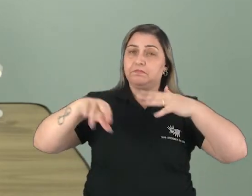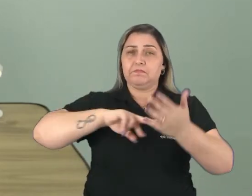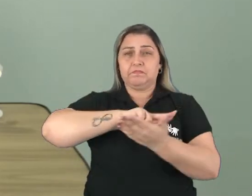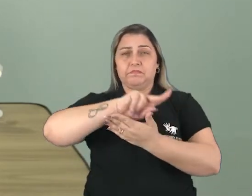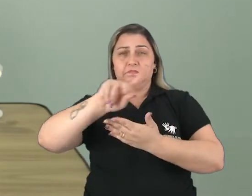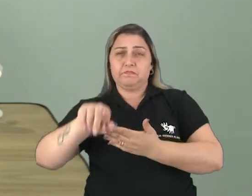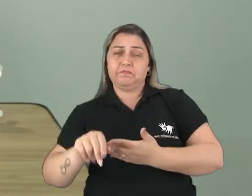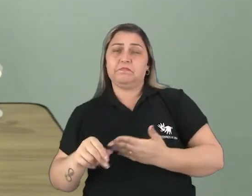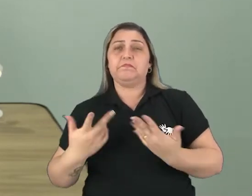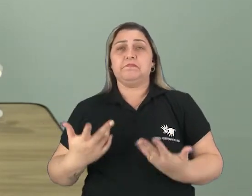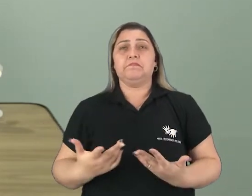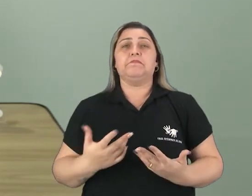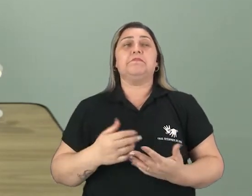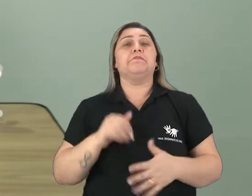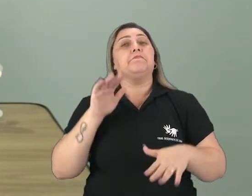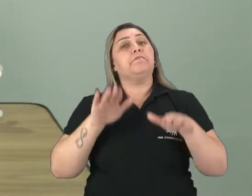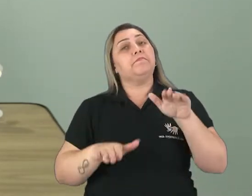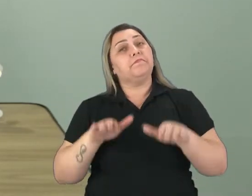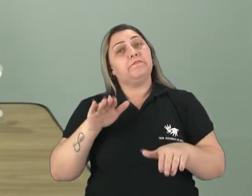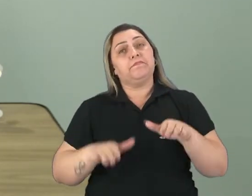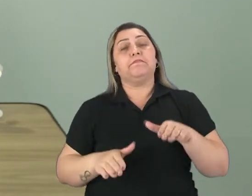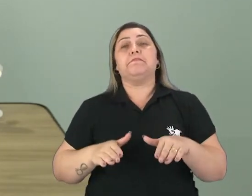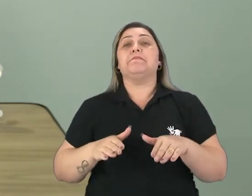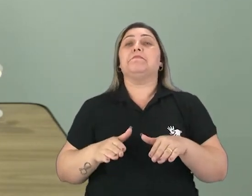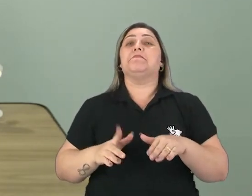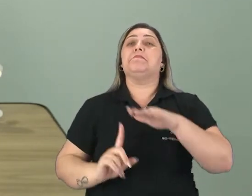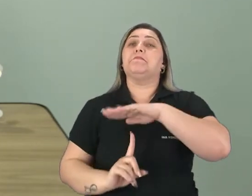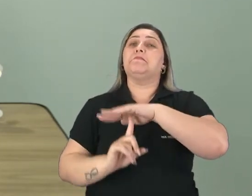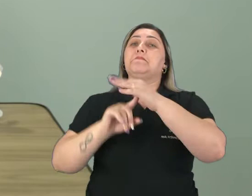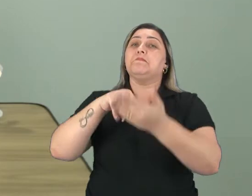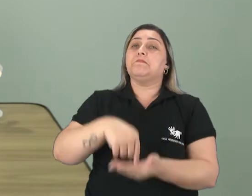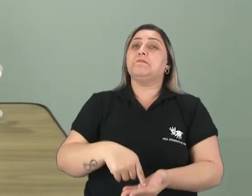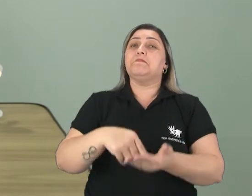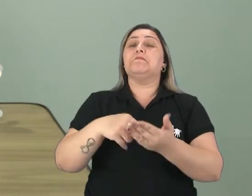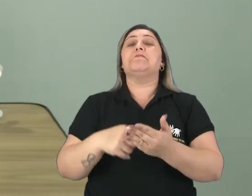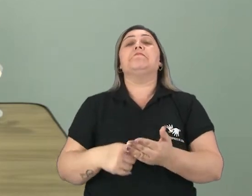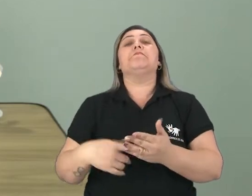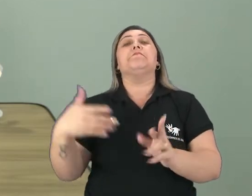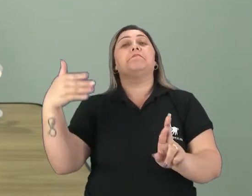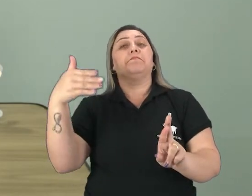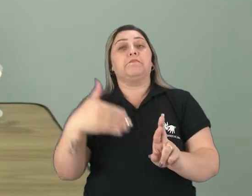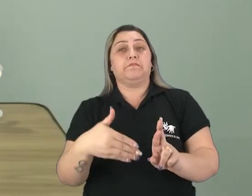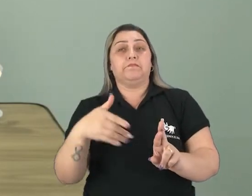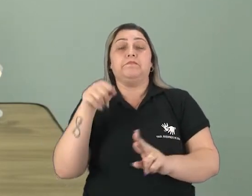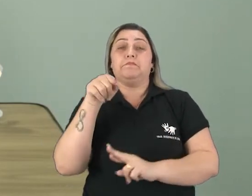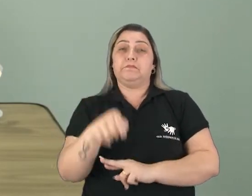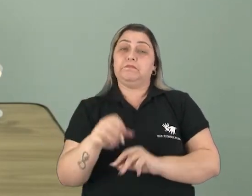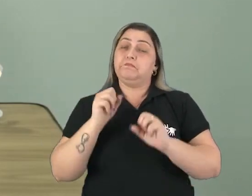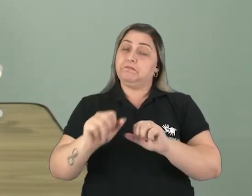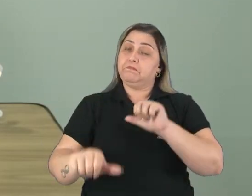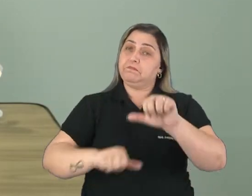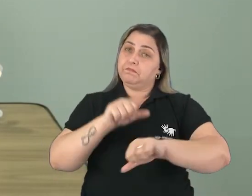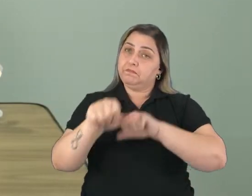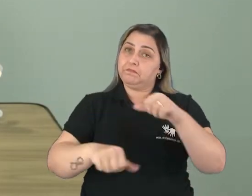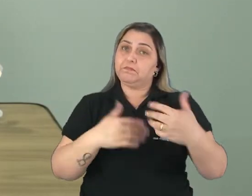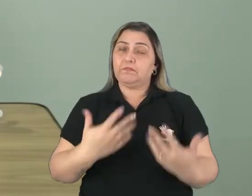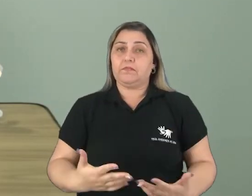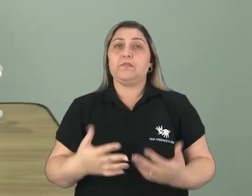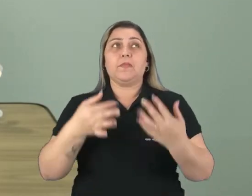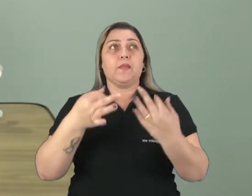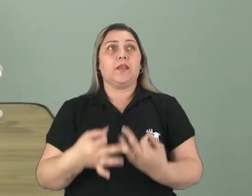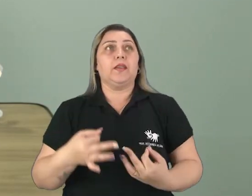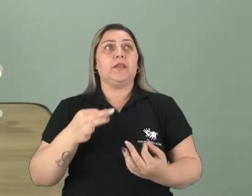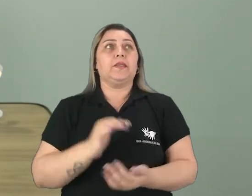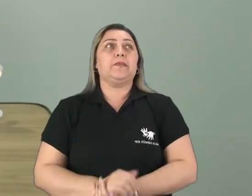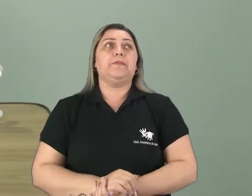várias direções. E dependendo da direção, dependendo do ponto de referência, esse sentido pode mudar,